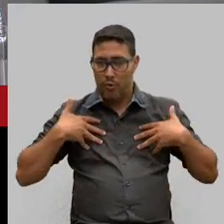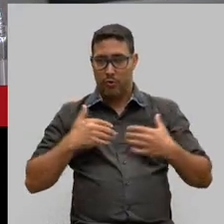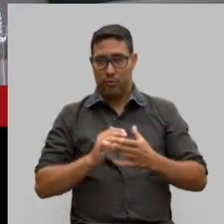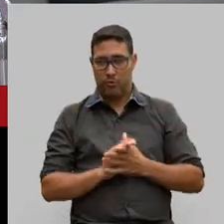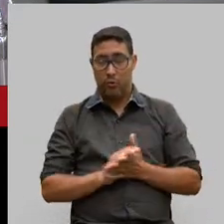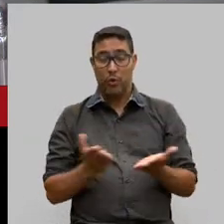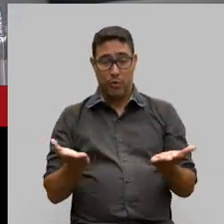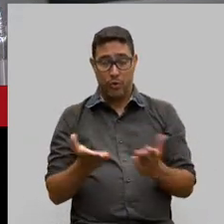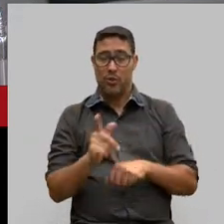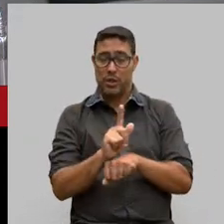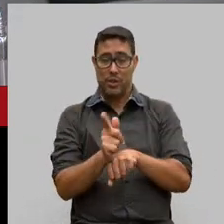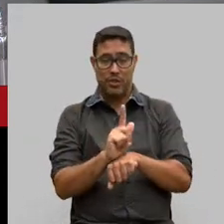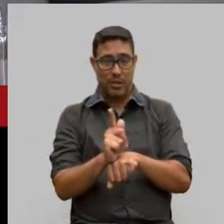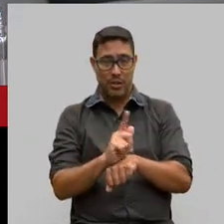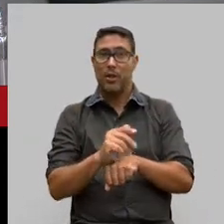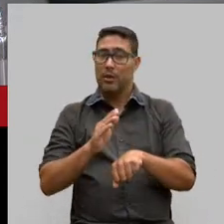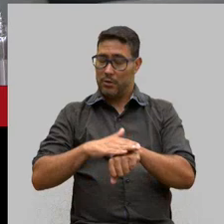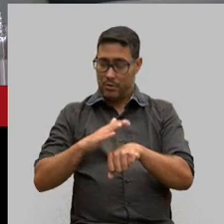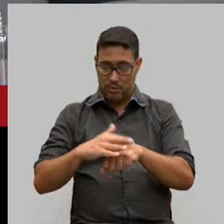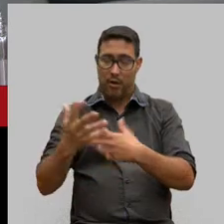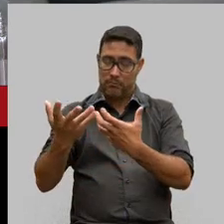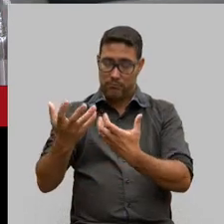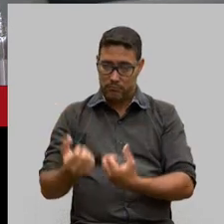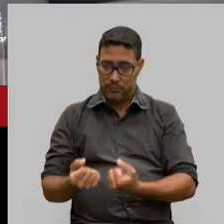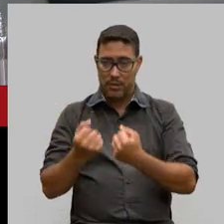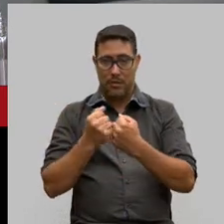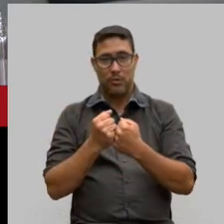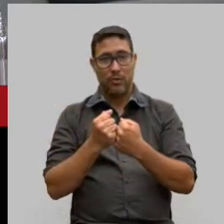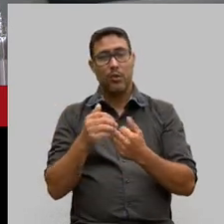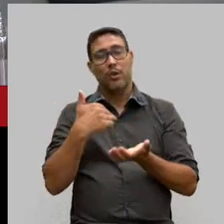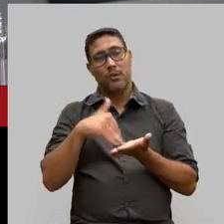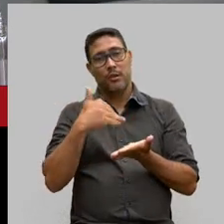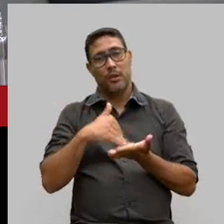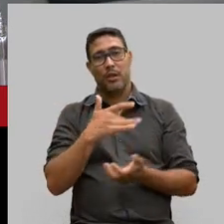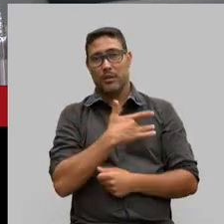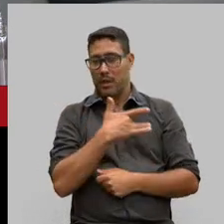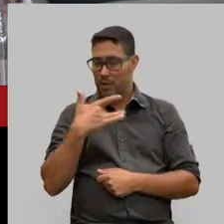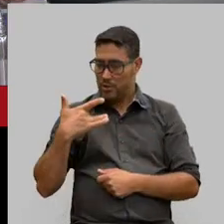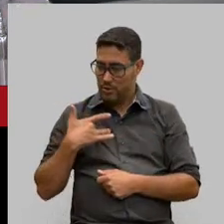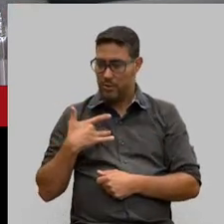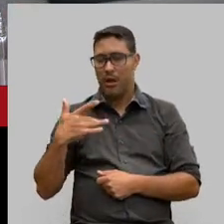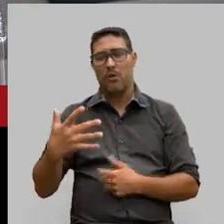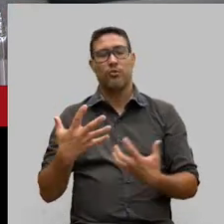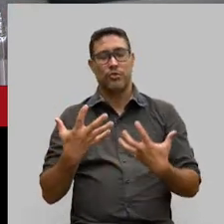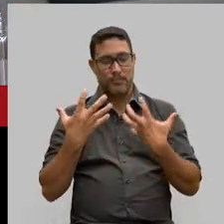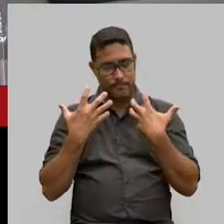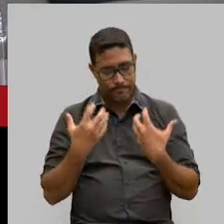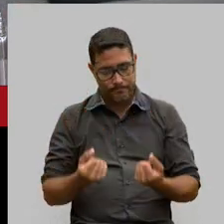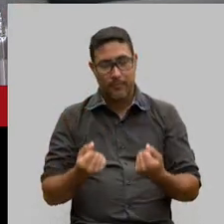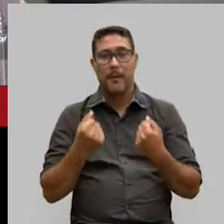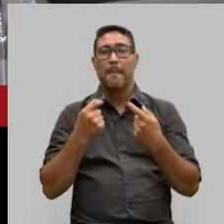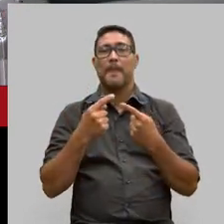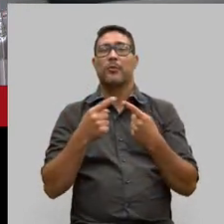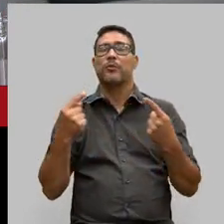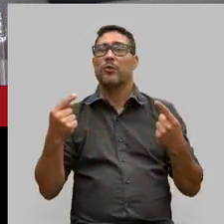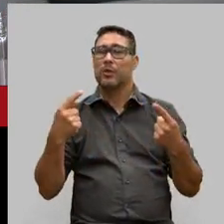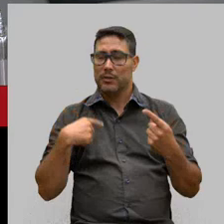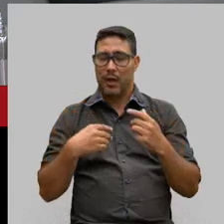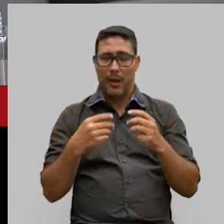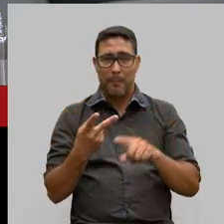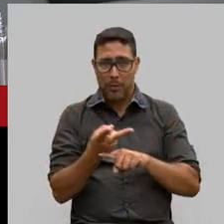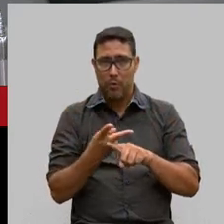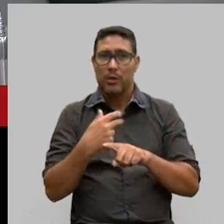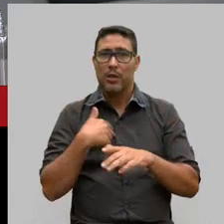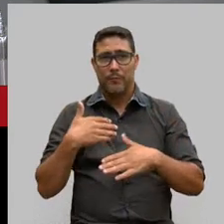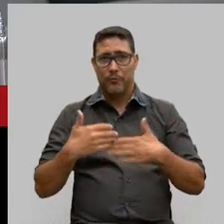A gestão está Abraçando a nossa causa o secretário de saúde me abraçou está procurando eh desenvolver é